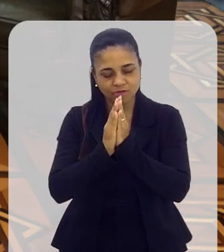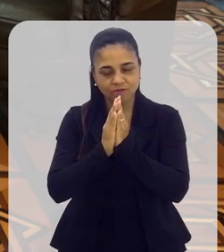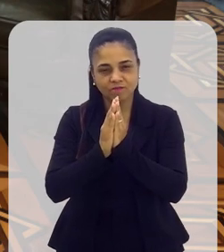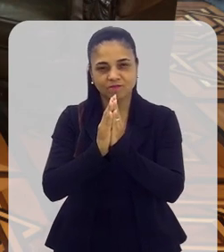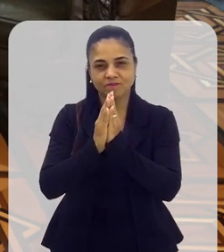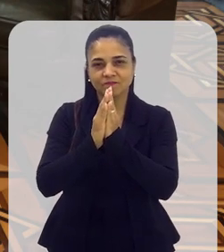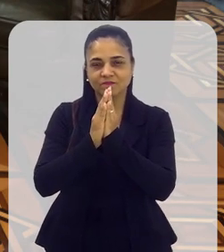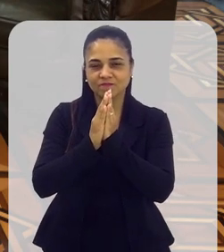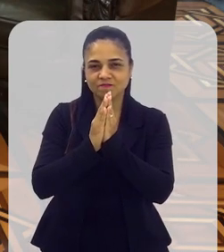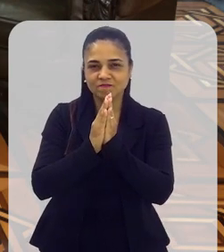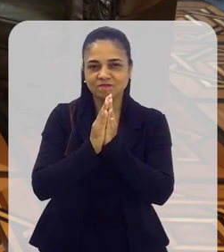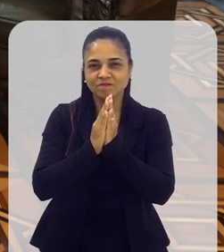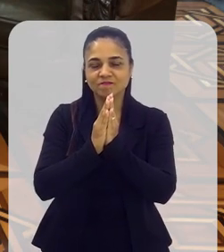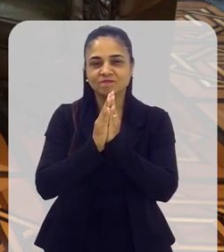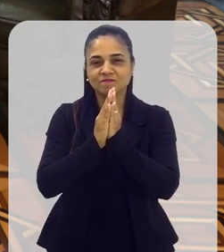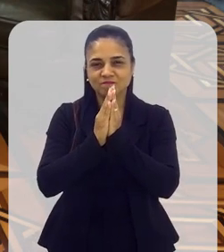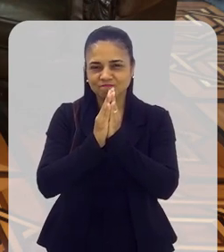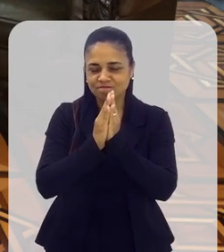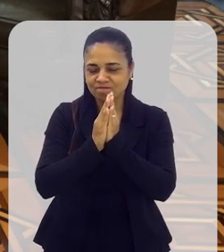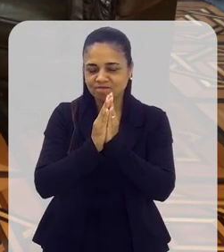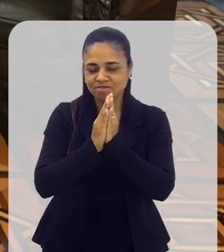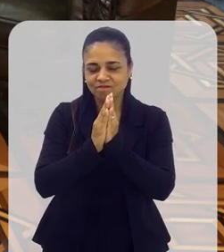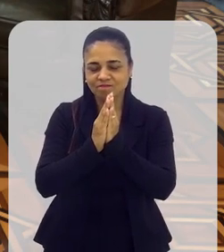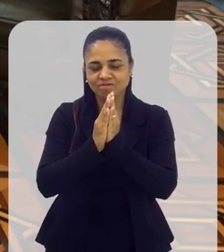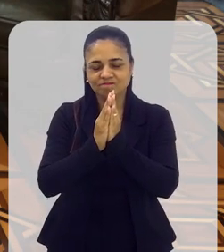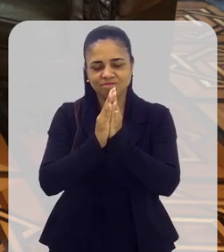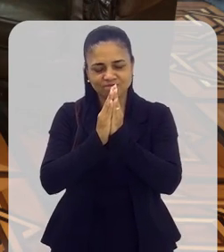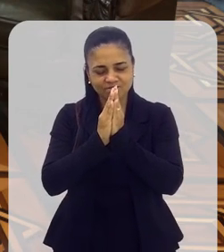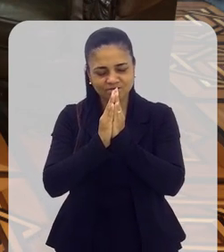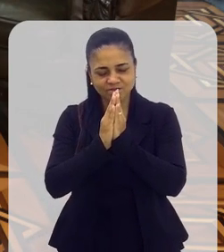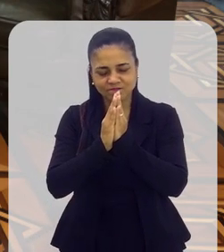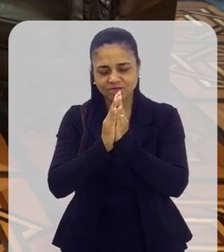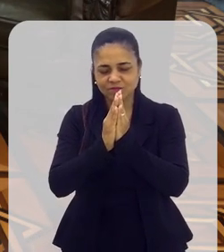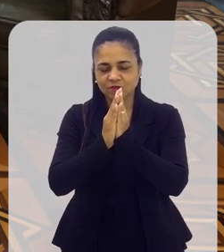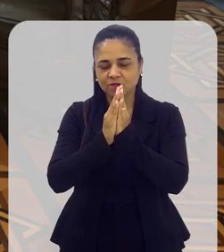fervente oração vem o